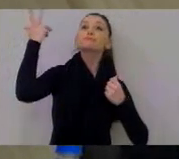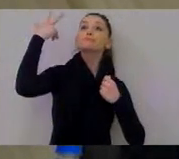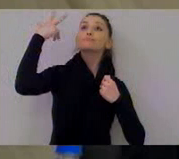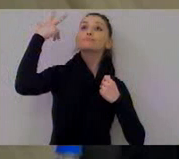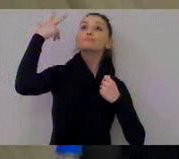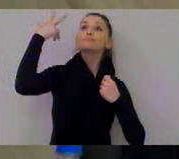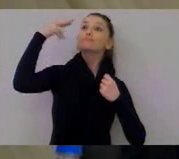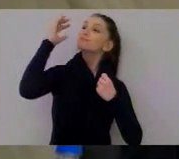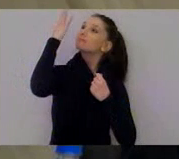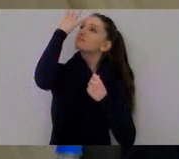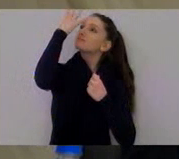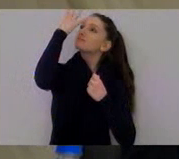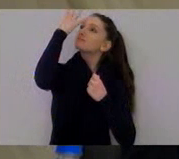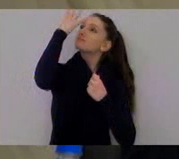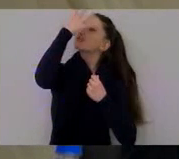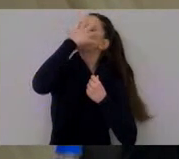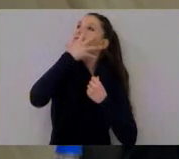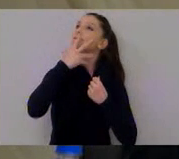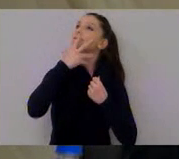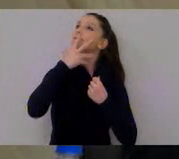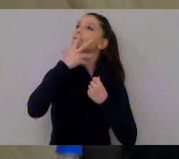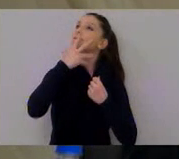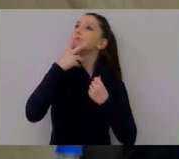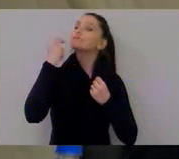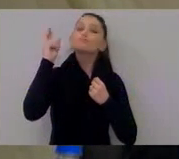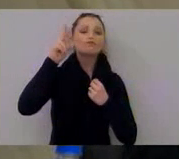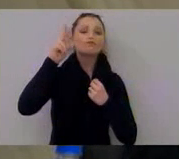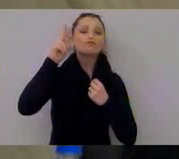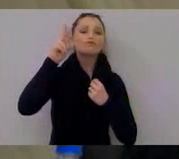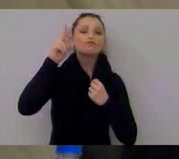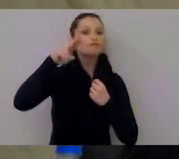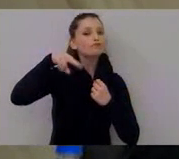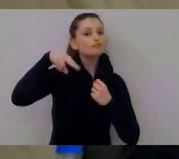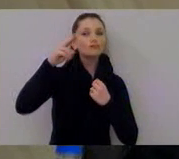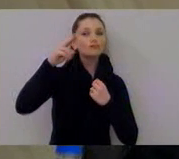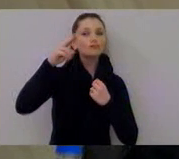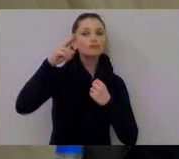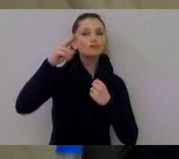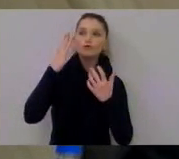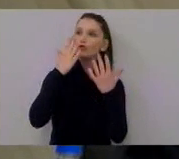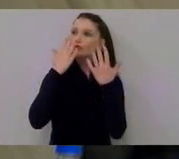rostos jamais serão confundidos.